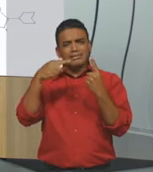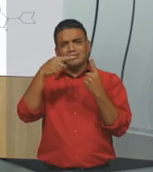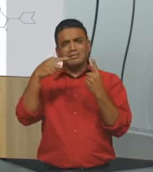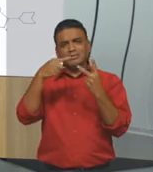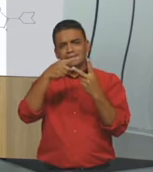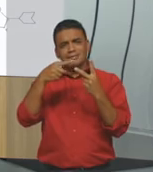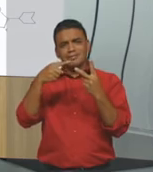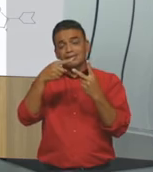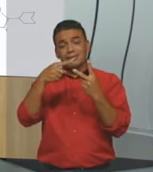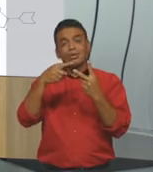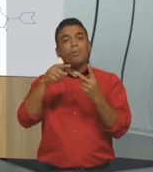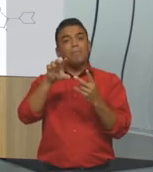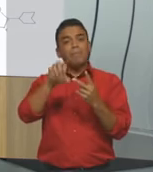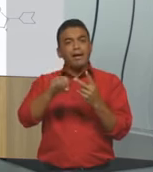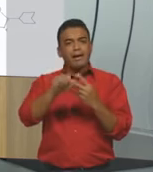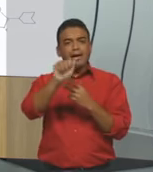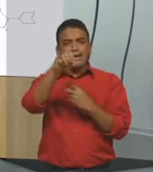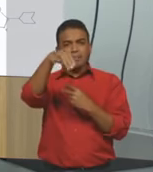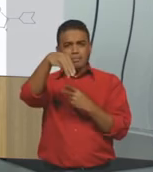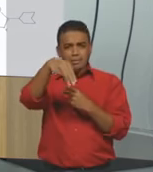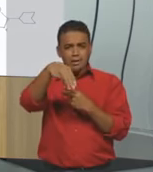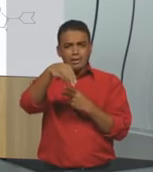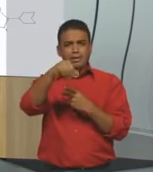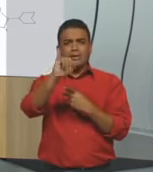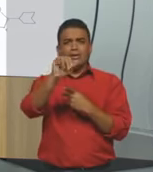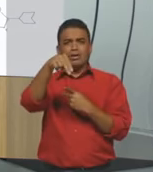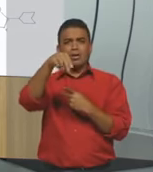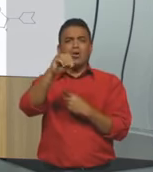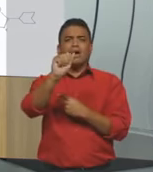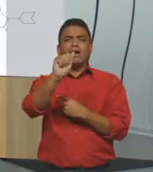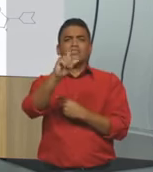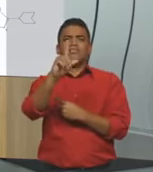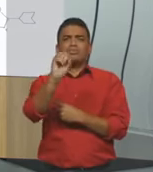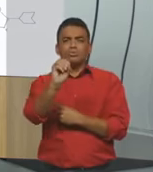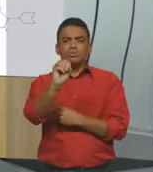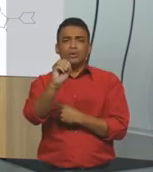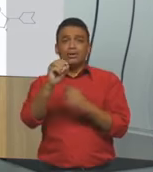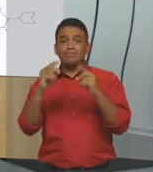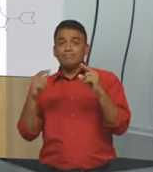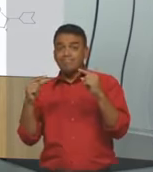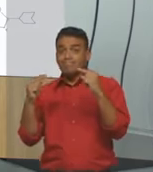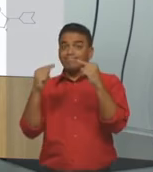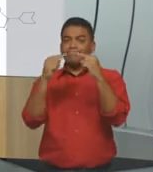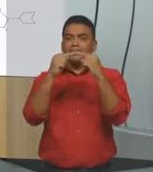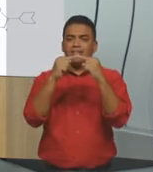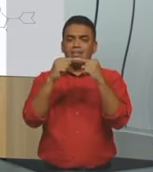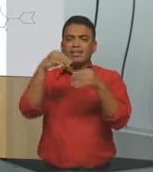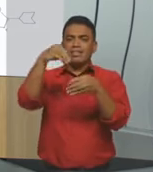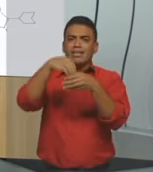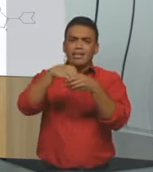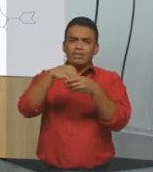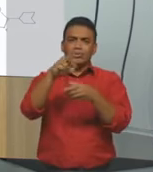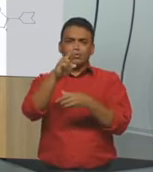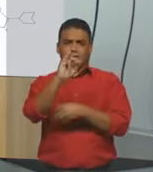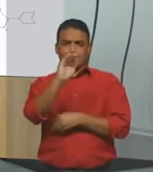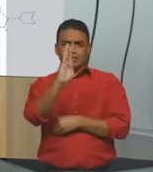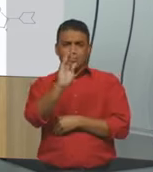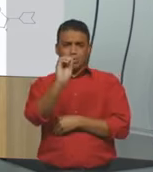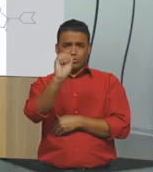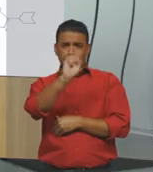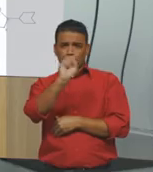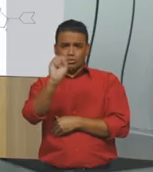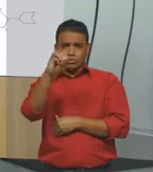aminoácido correspondente. Esse aminoácido, então, se liga lá no ribossomo ao RNA mensageiro e,